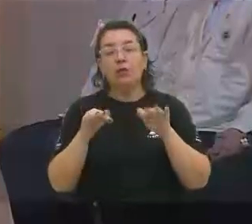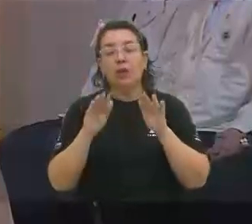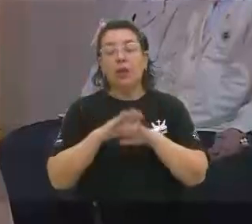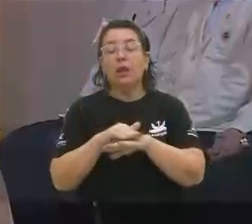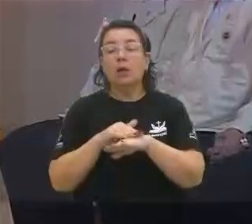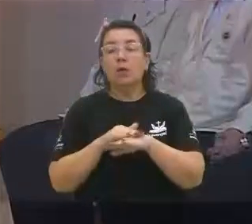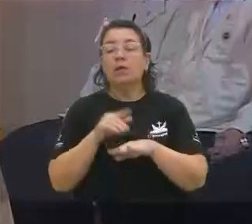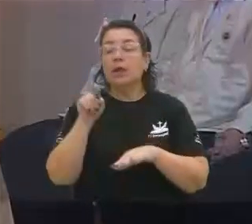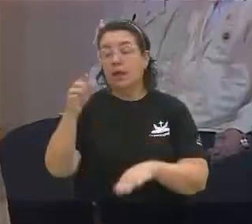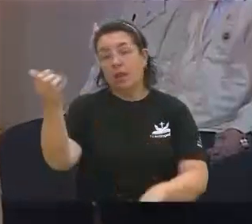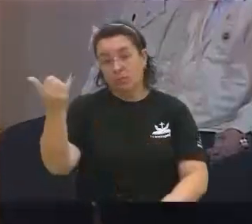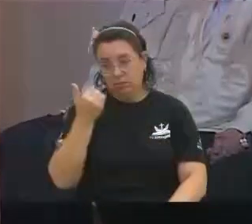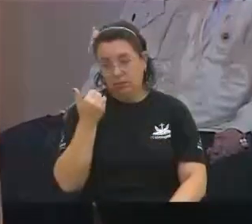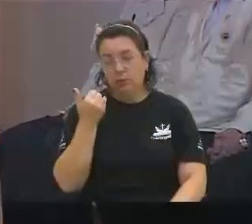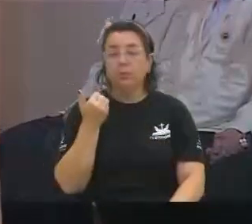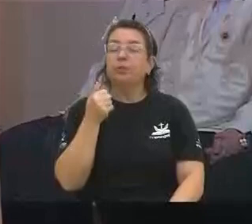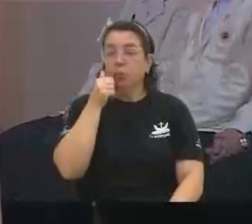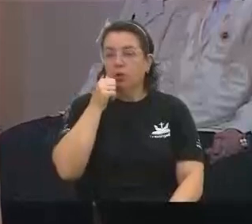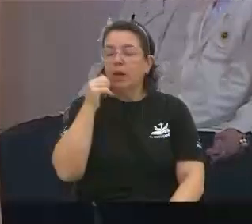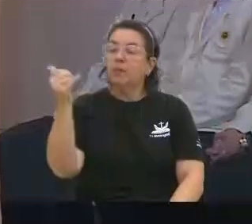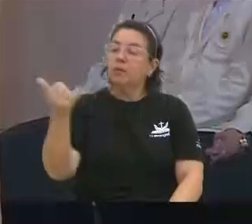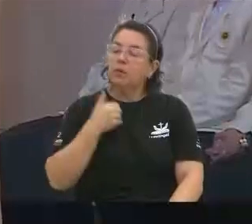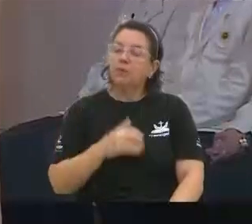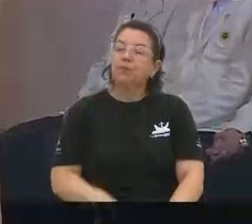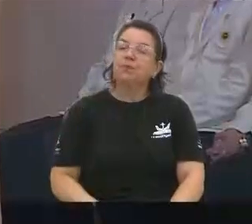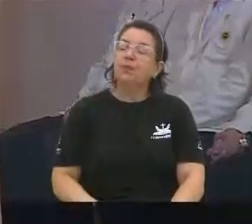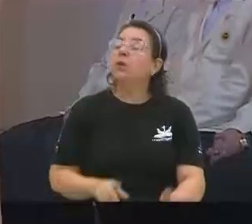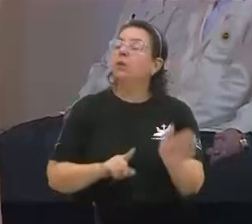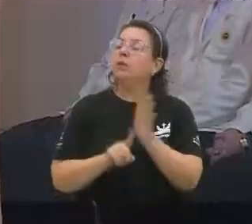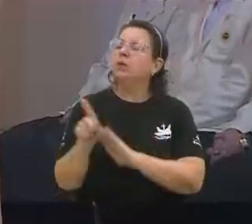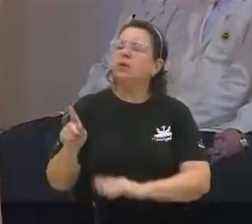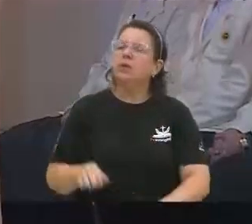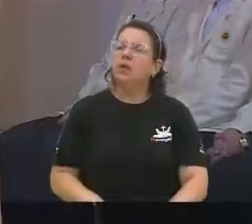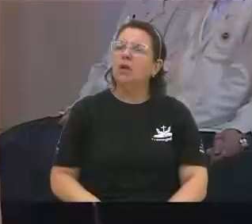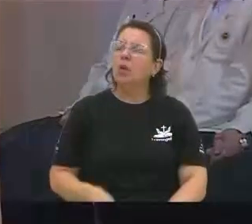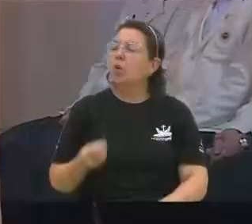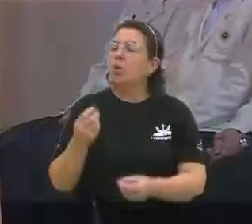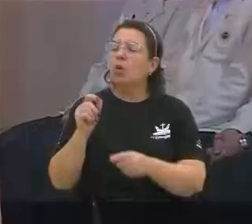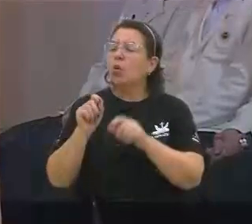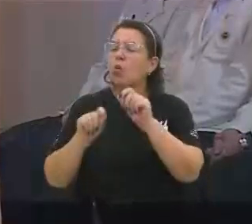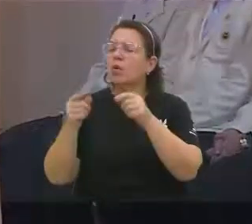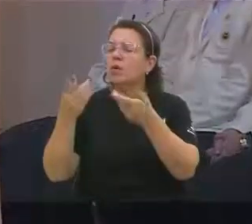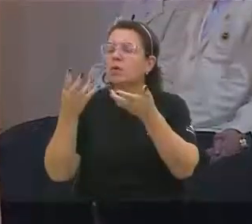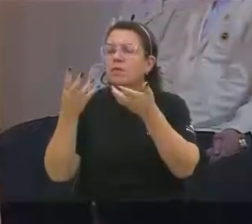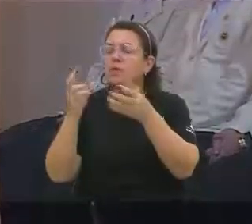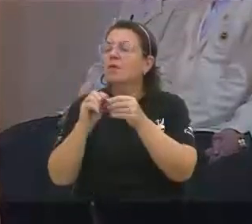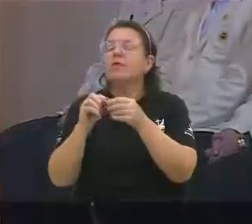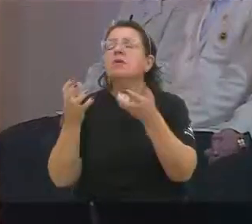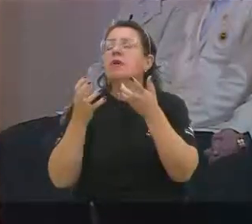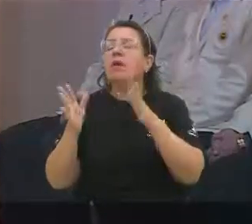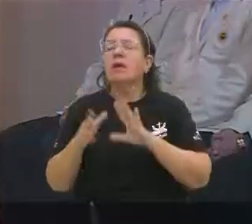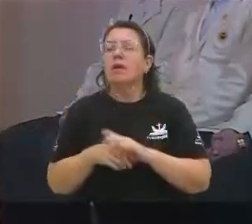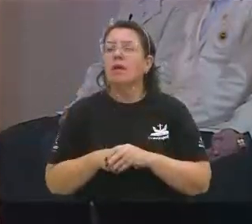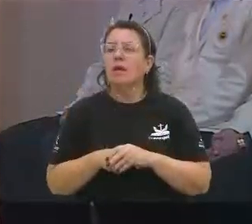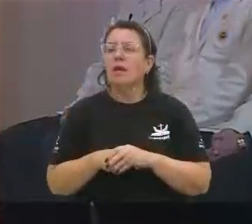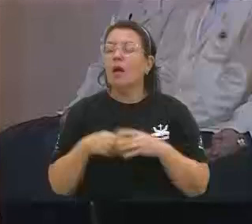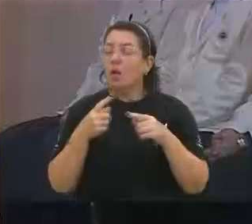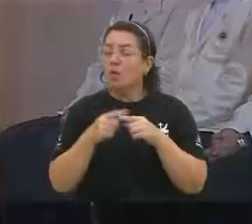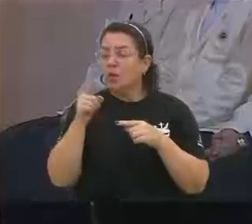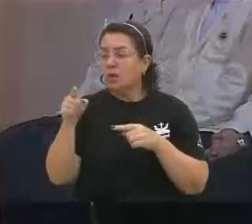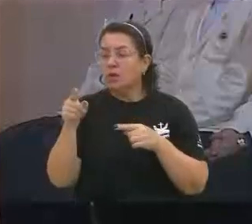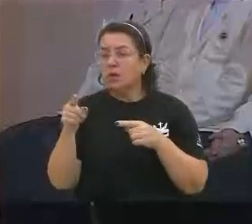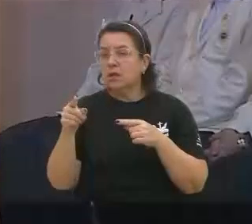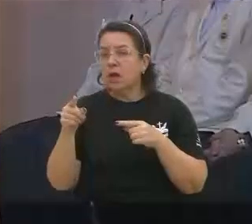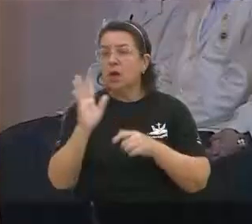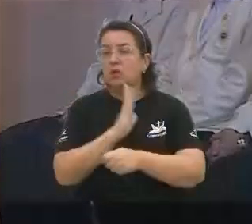conversa disse ela e eu perguntei qual a tua intenção porque você tá